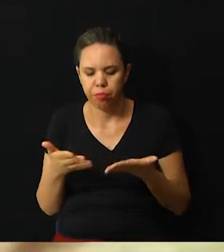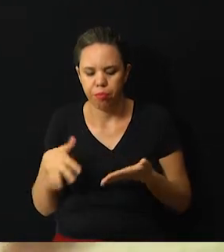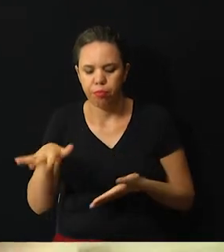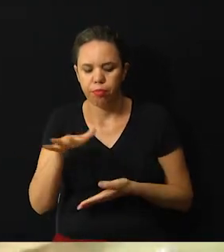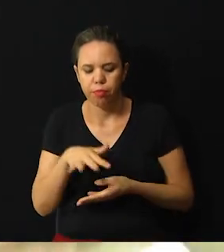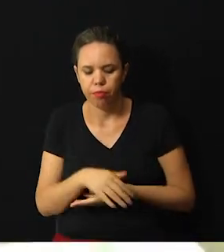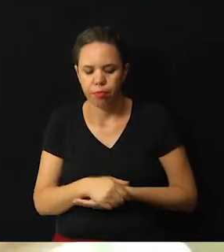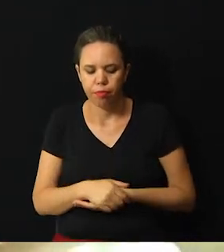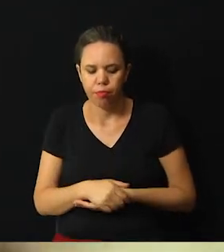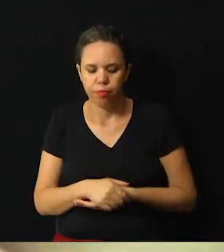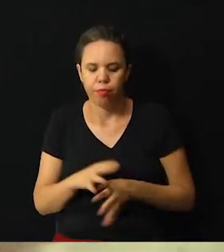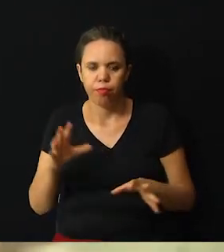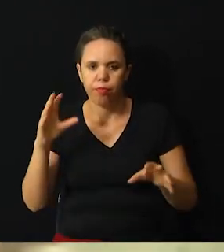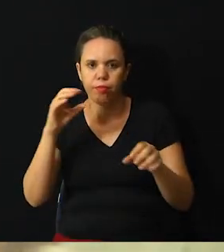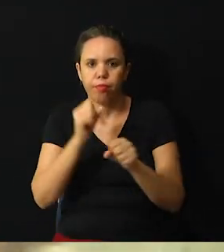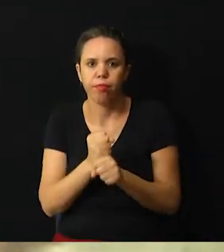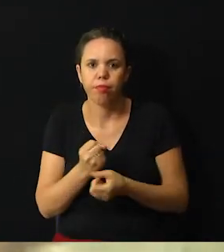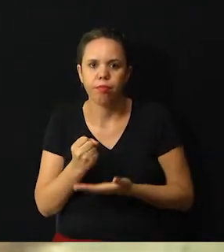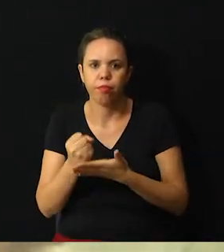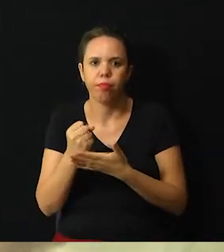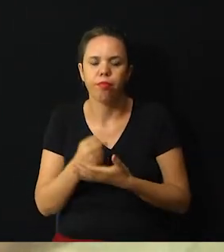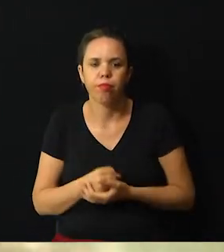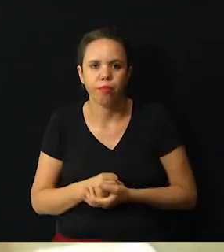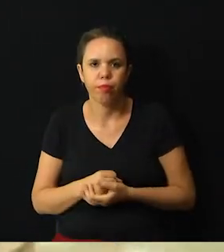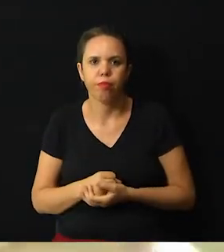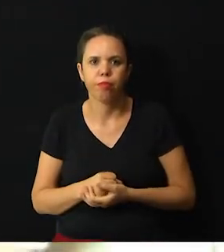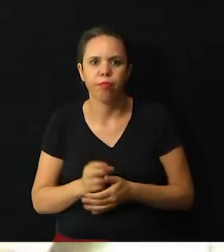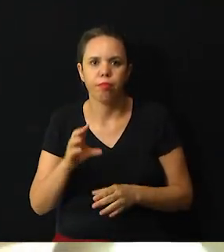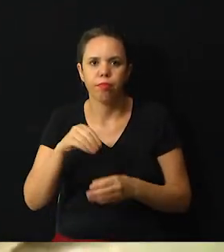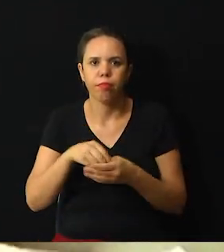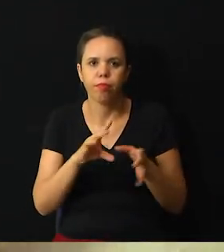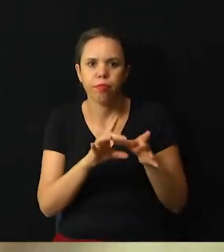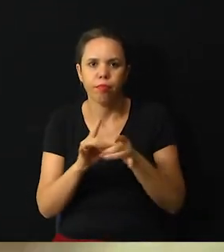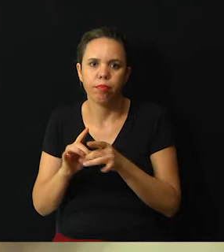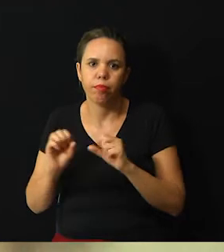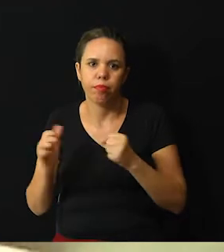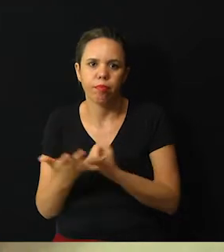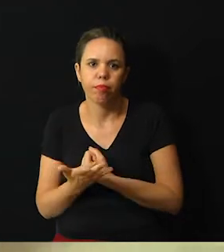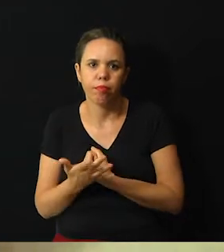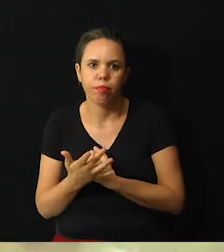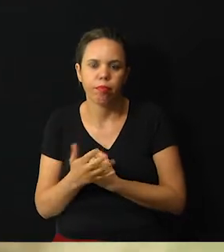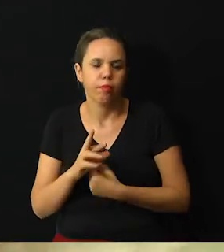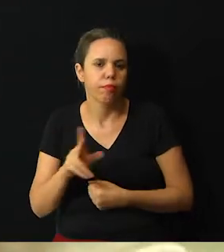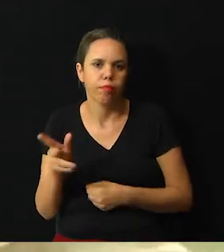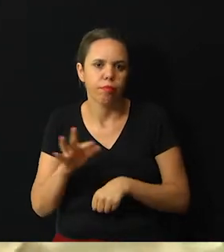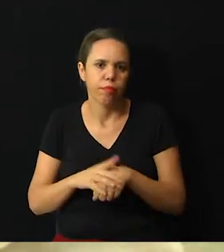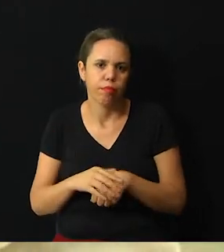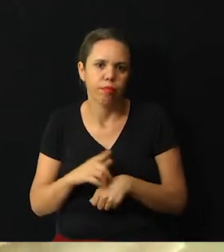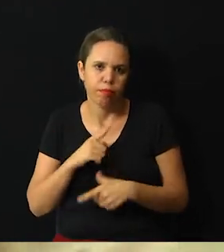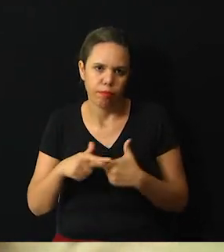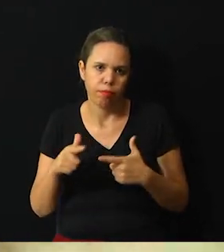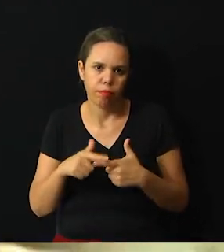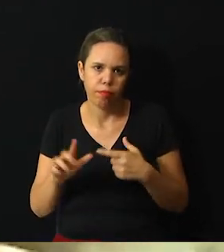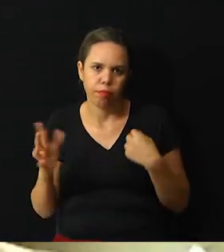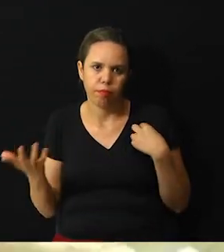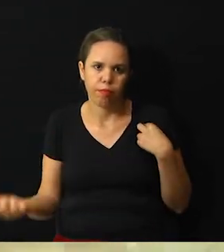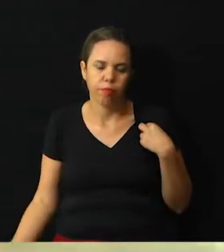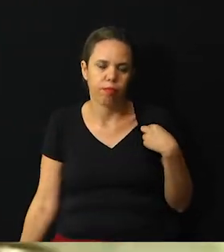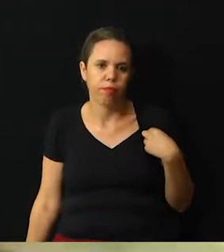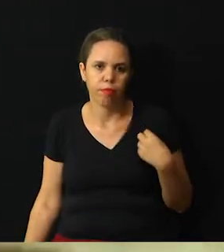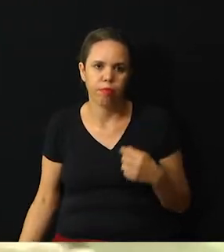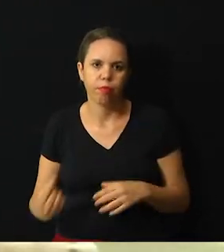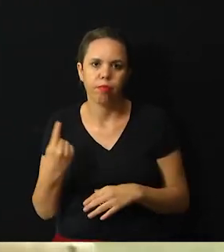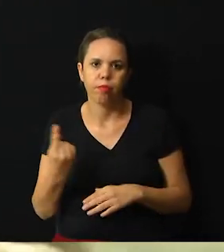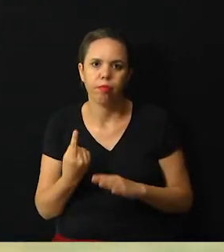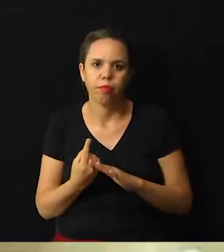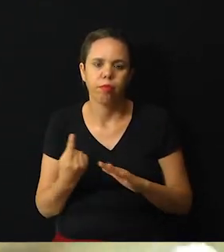estimulação geral mesmo, então isso tudo vai ajudando. E dentro do contexto da pandemia, mesmo para quem não era doente, foi o que aconteceu, né? A questão